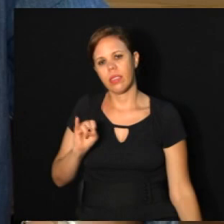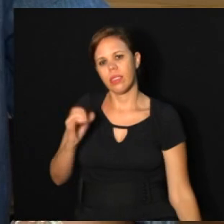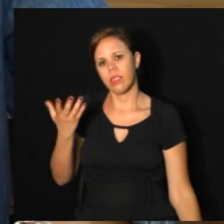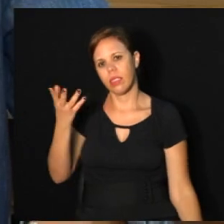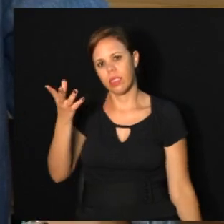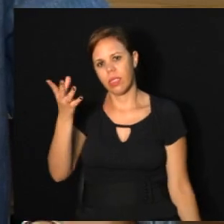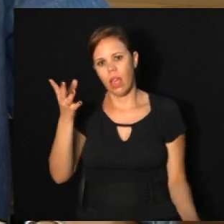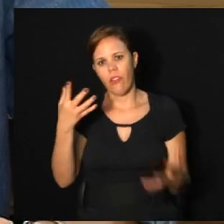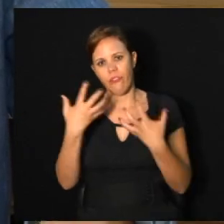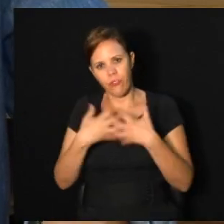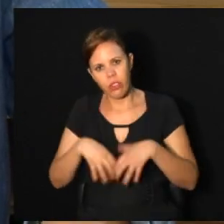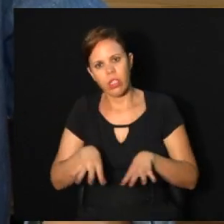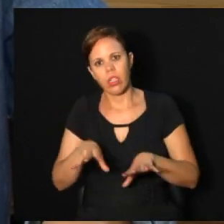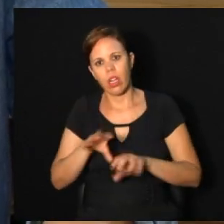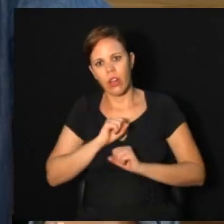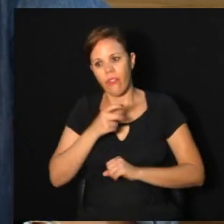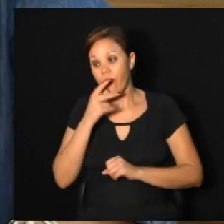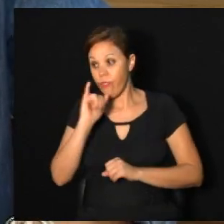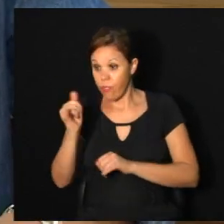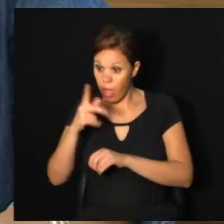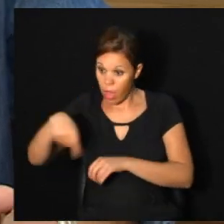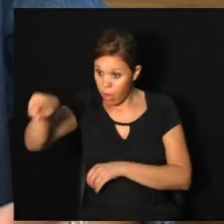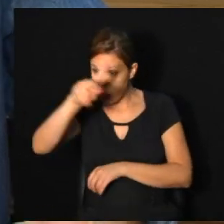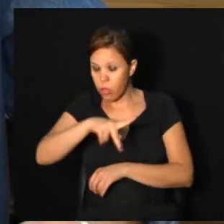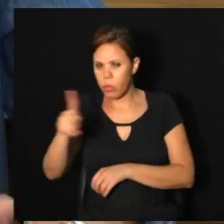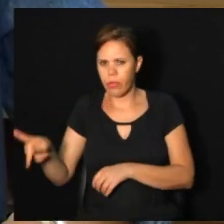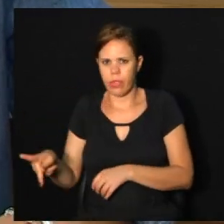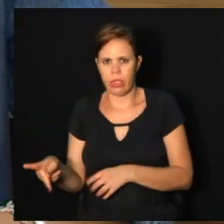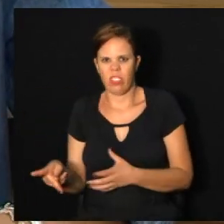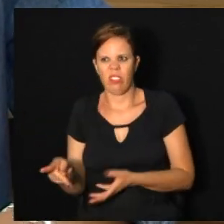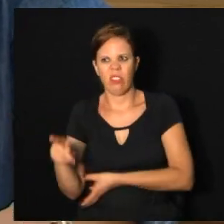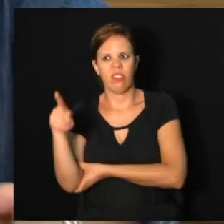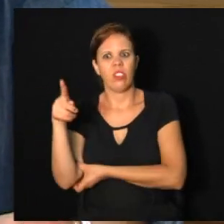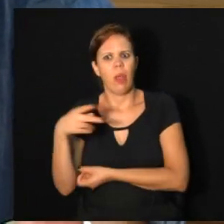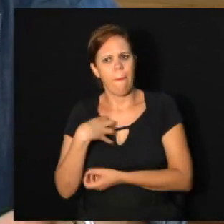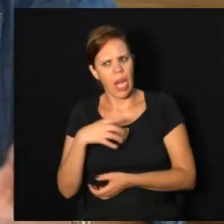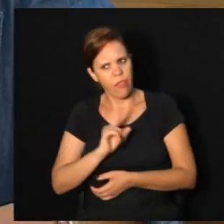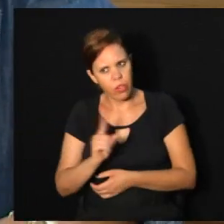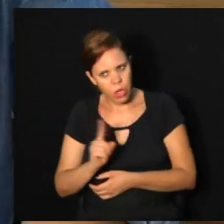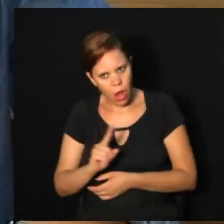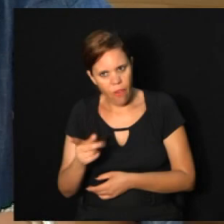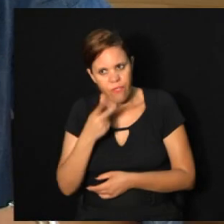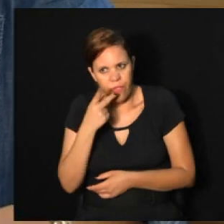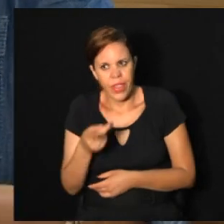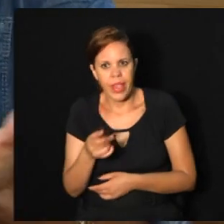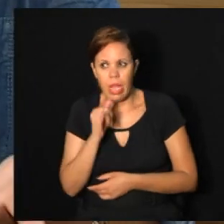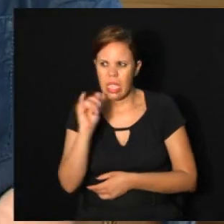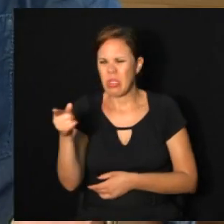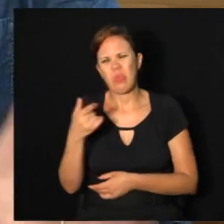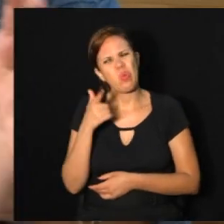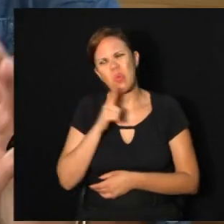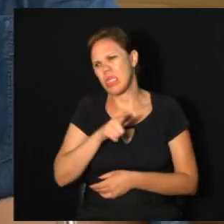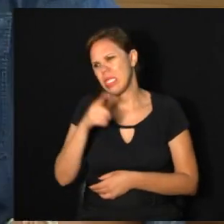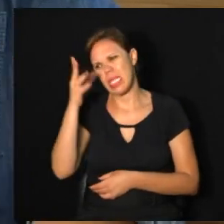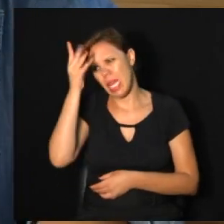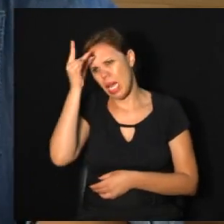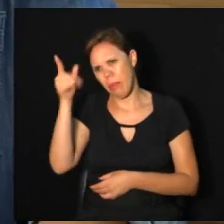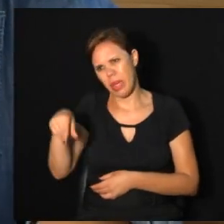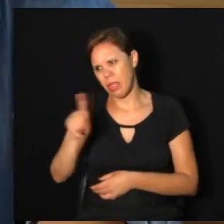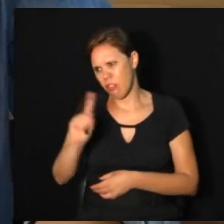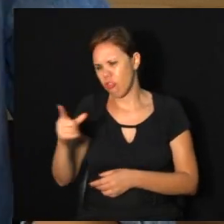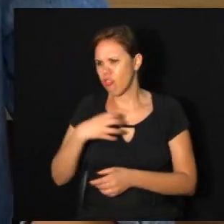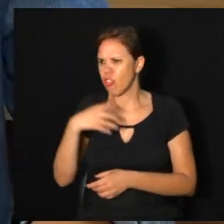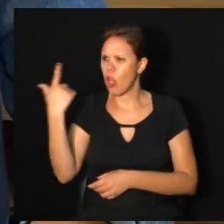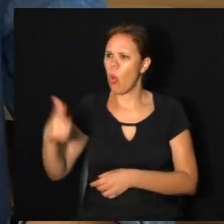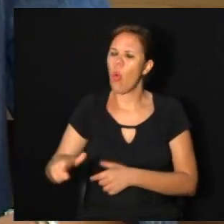Eu digo para eles falarem para os professores, não de uma forma grosseira, chega o professor e começa a olhar, professor, desse jeito a gente não está conseguindo aprender, se eu não tenho outra